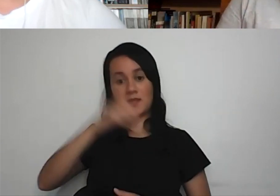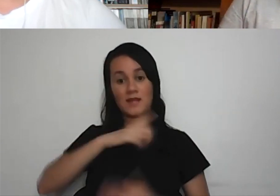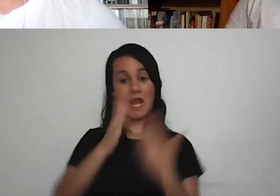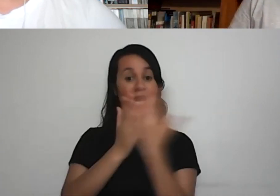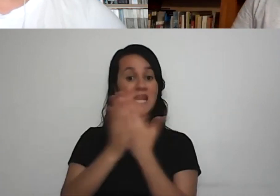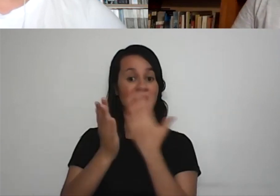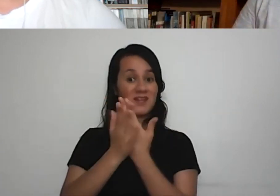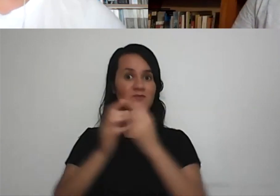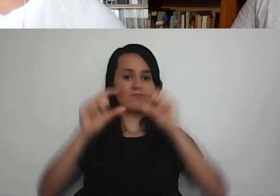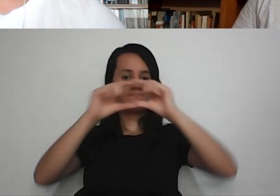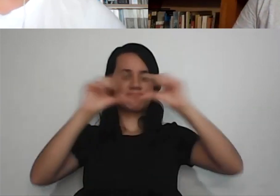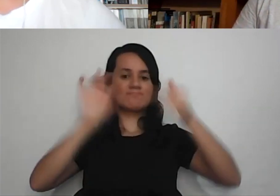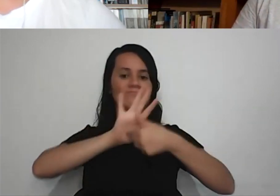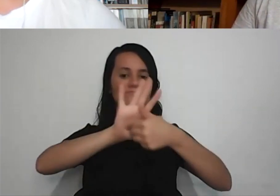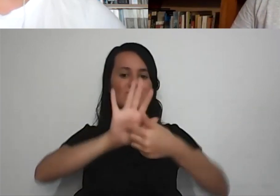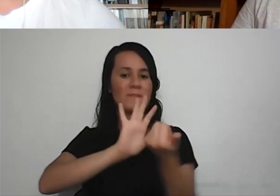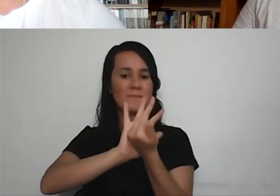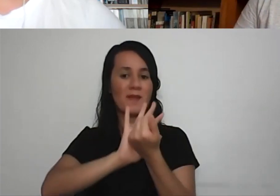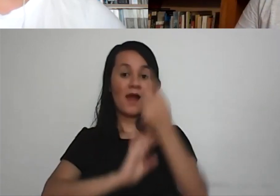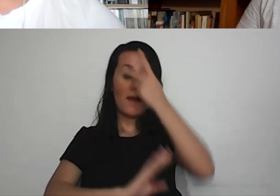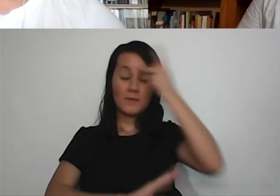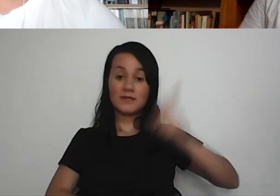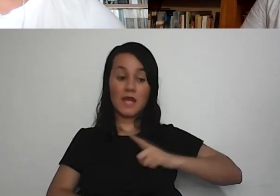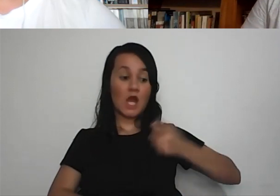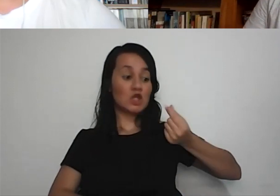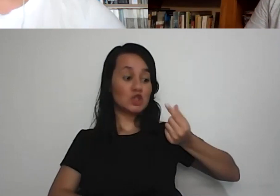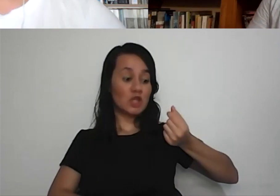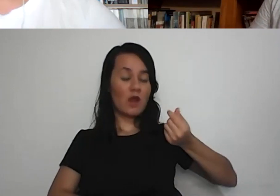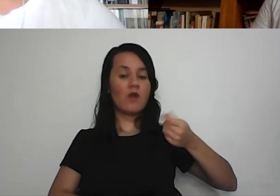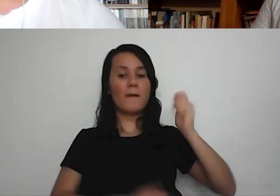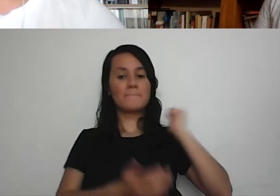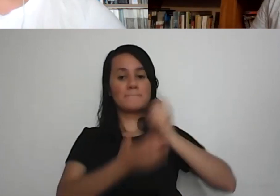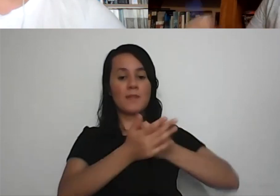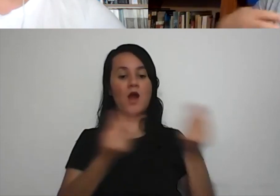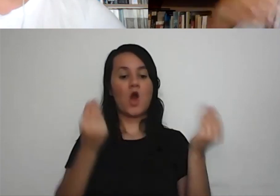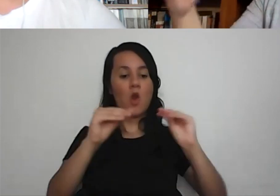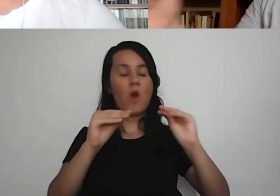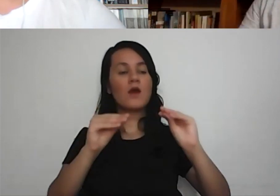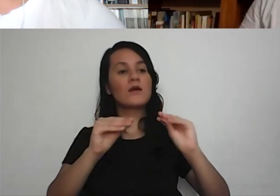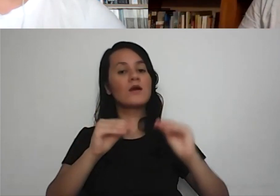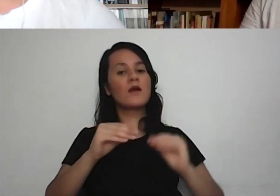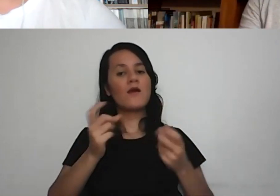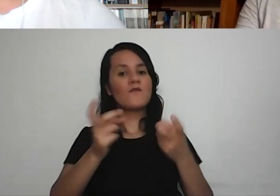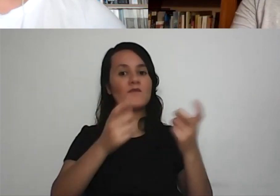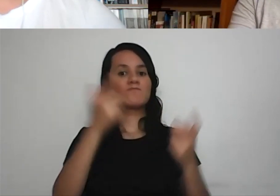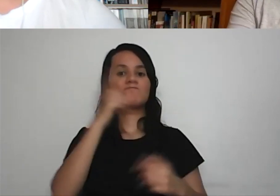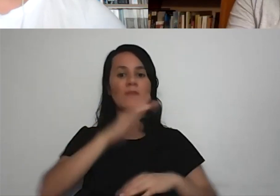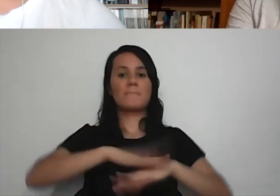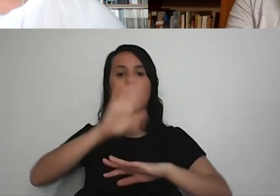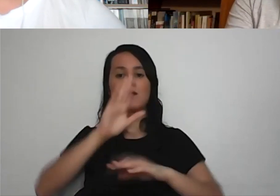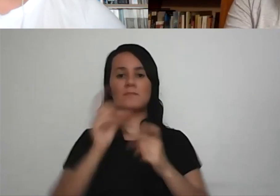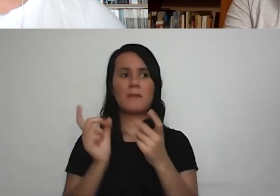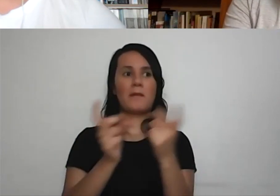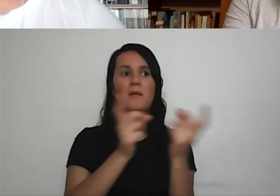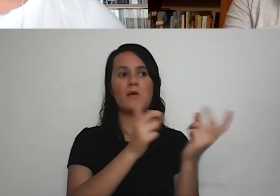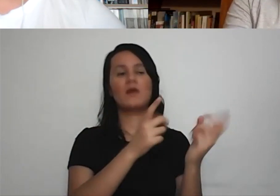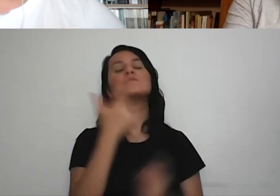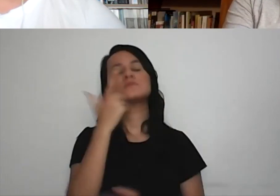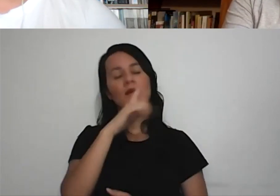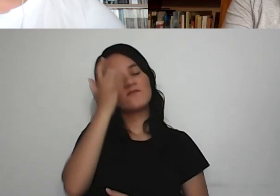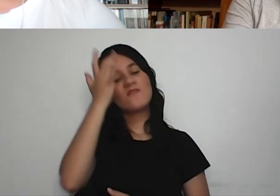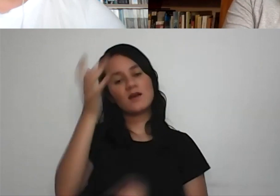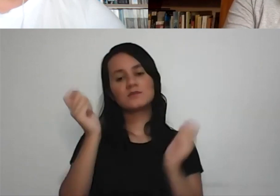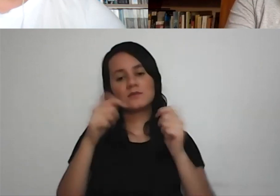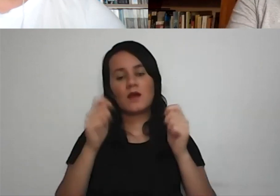livraria quem tem dinheiro para pôr o seu livro em destaque. E isso acaba fazendo um livro circular com mais